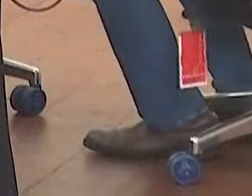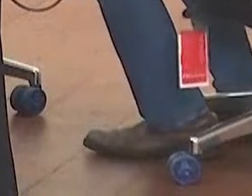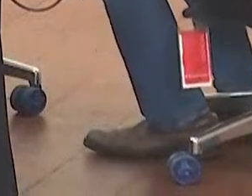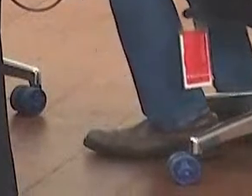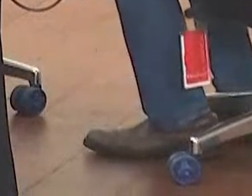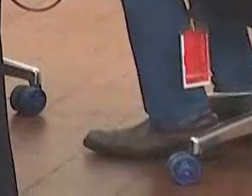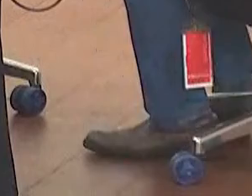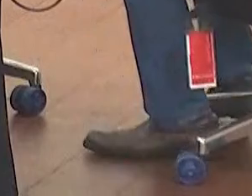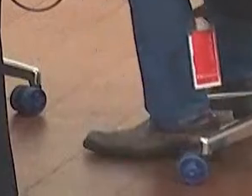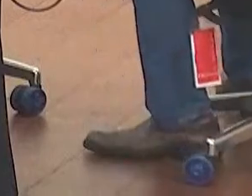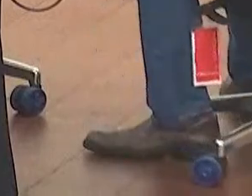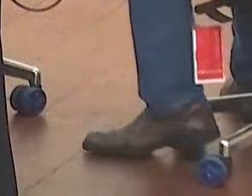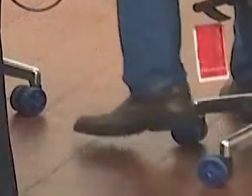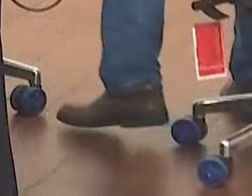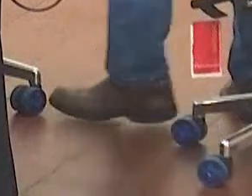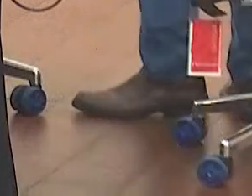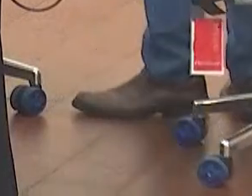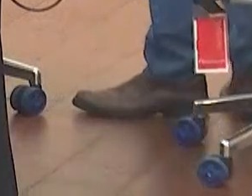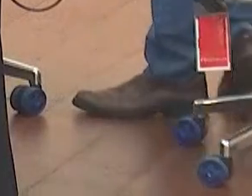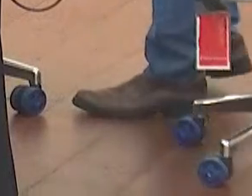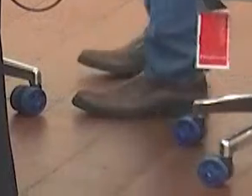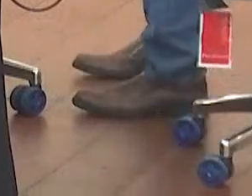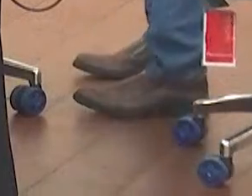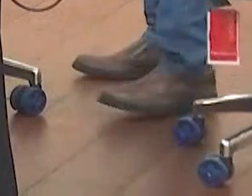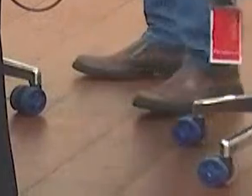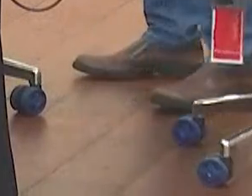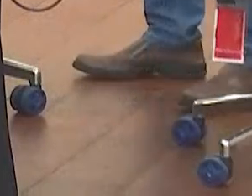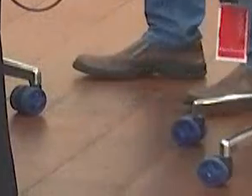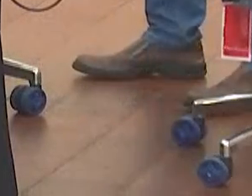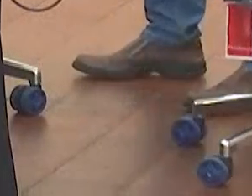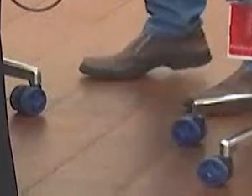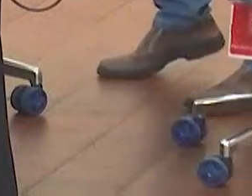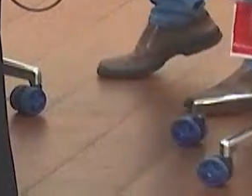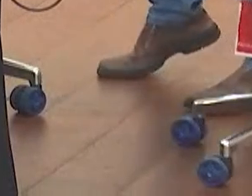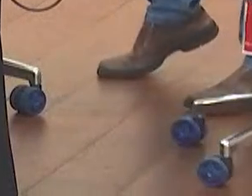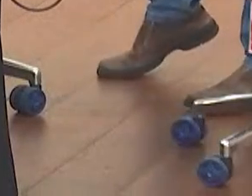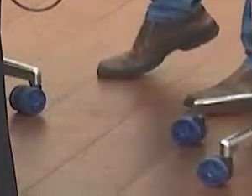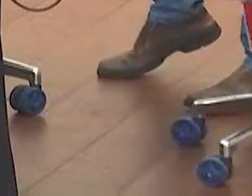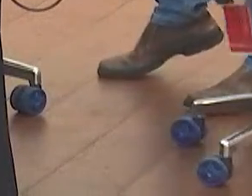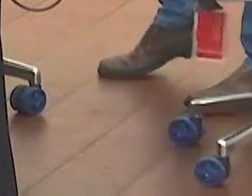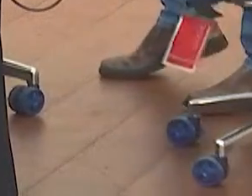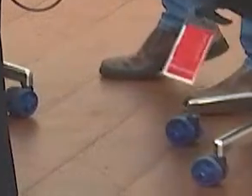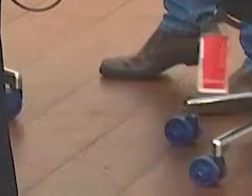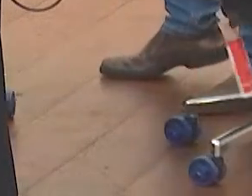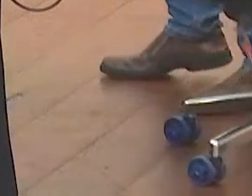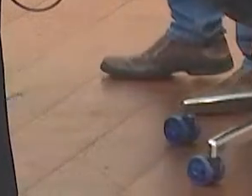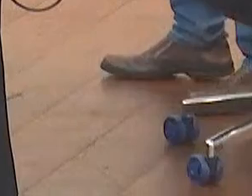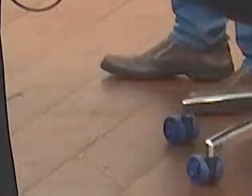Tá certo aqui.